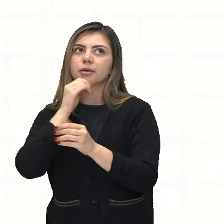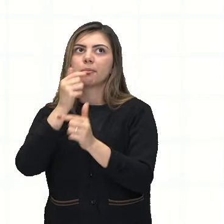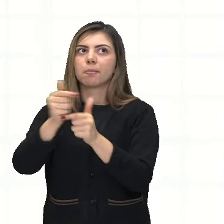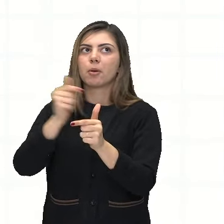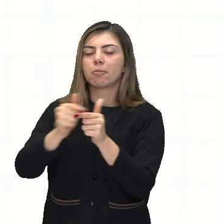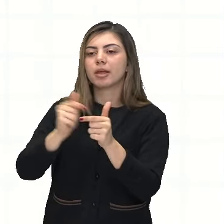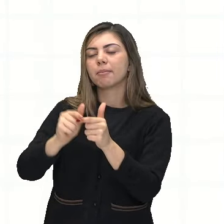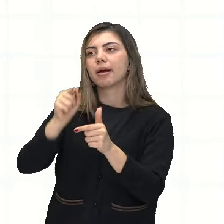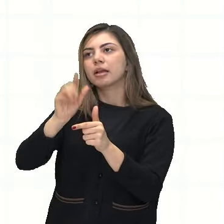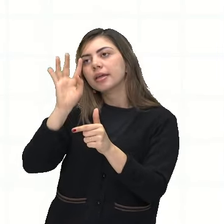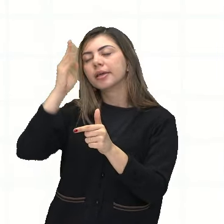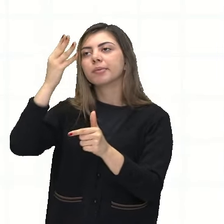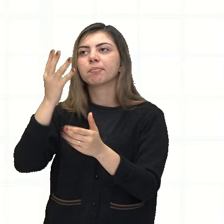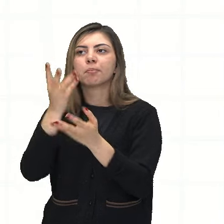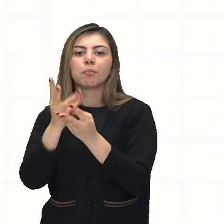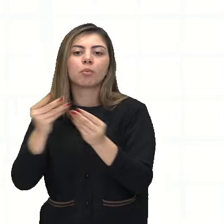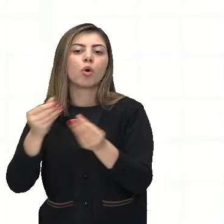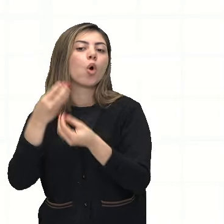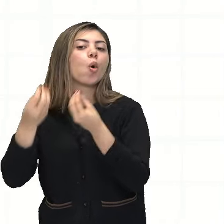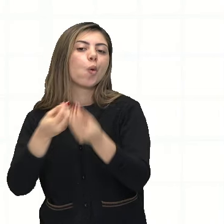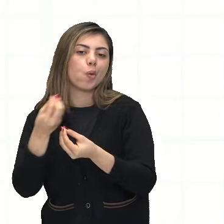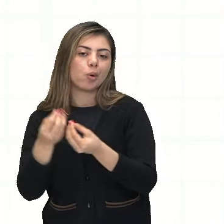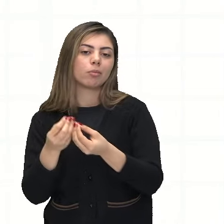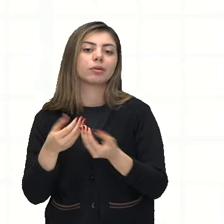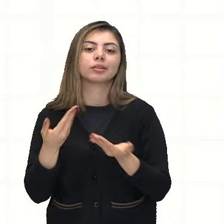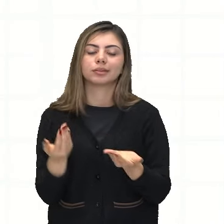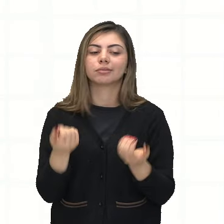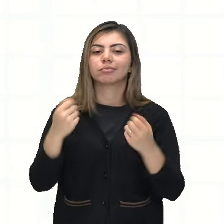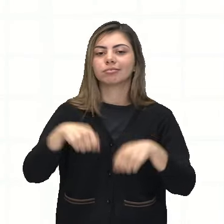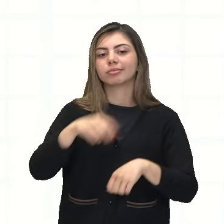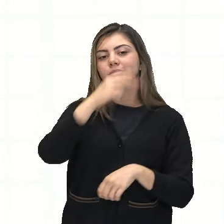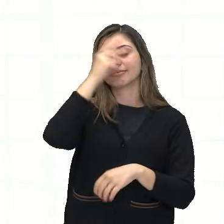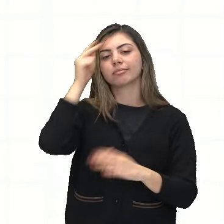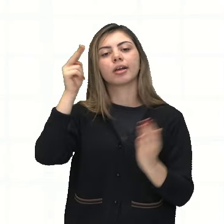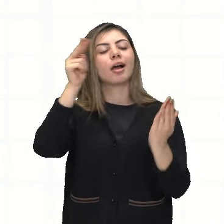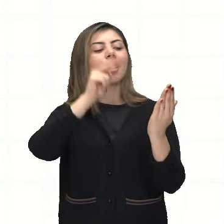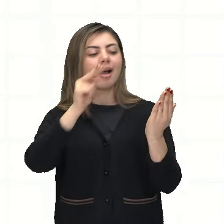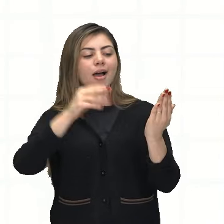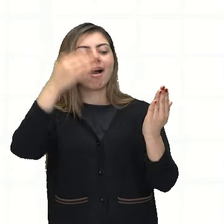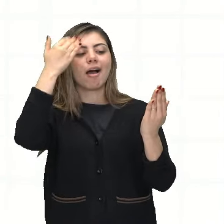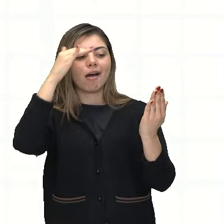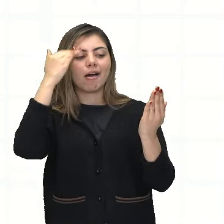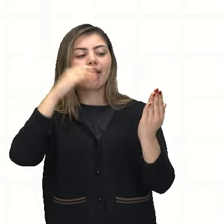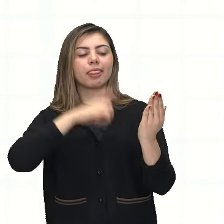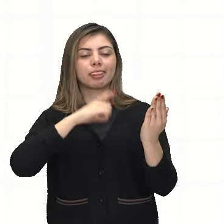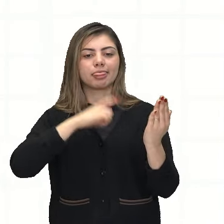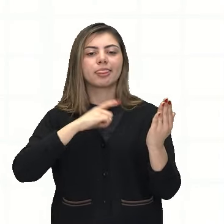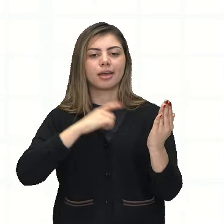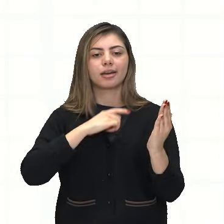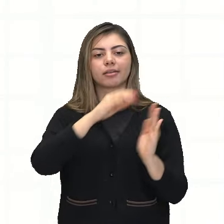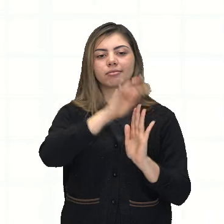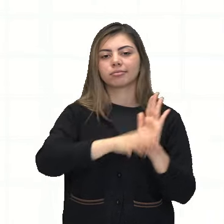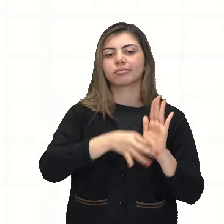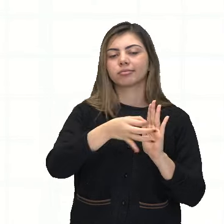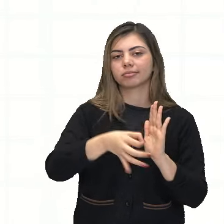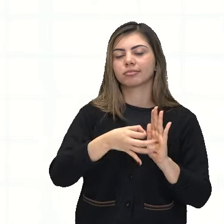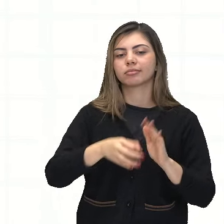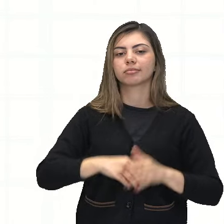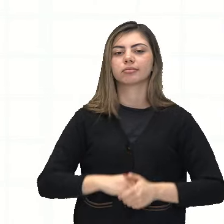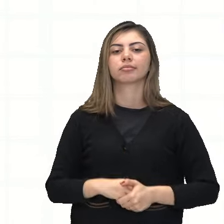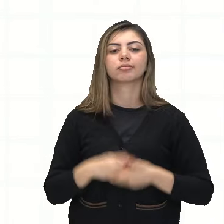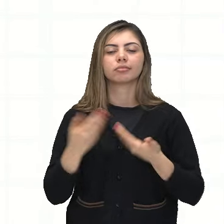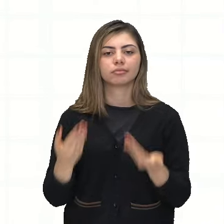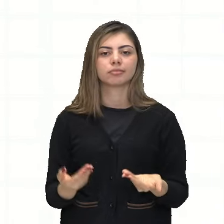esse problema e isso Vai facilitar essa compreensão dos argumentos apresentados pelo meu leitor